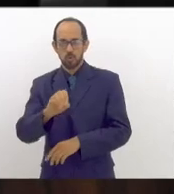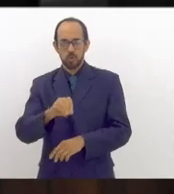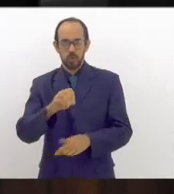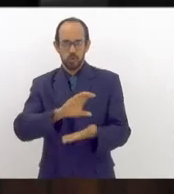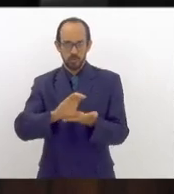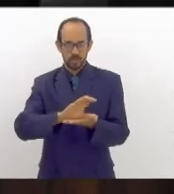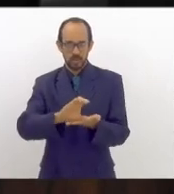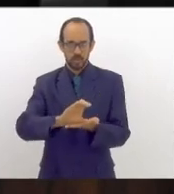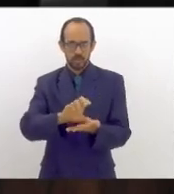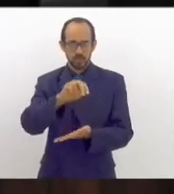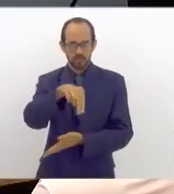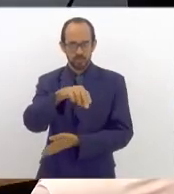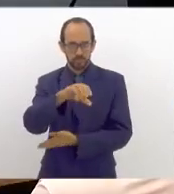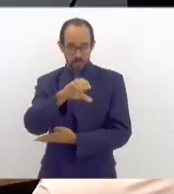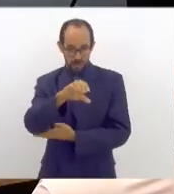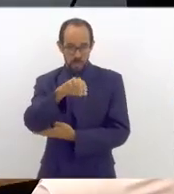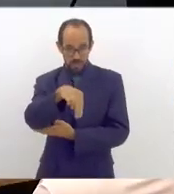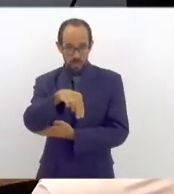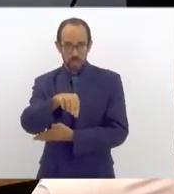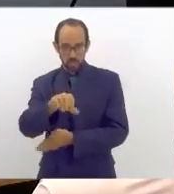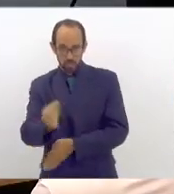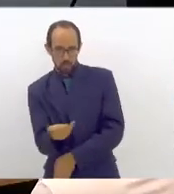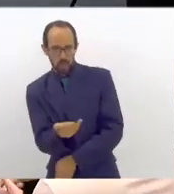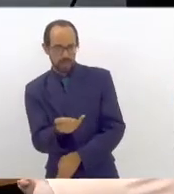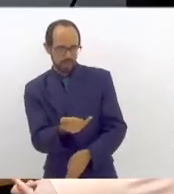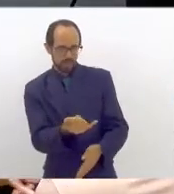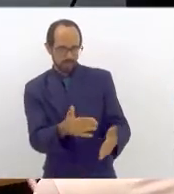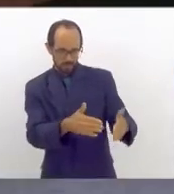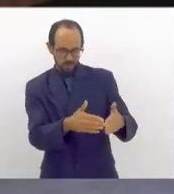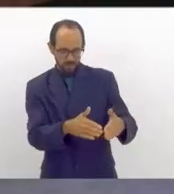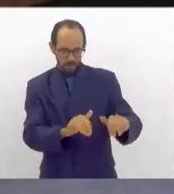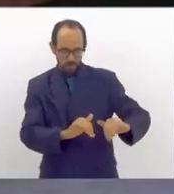botar aqui ó Liga para cá